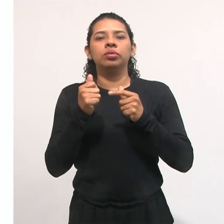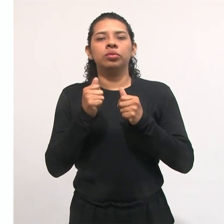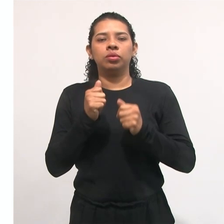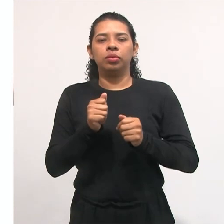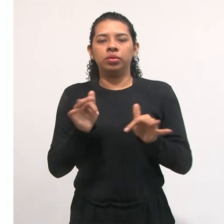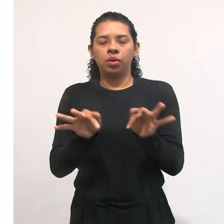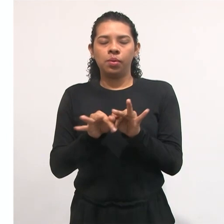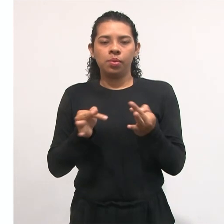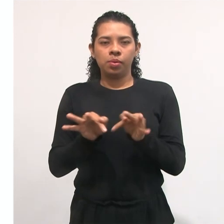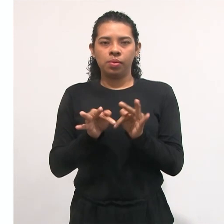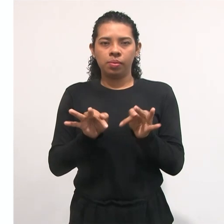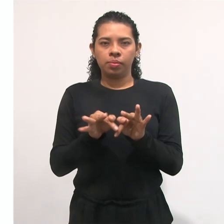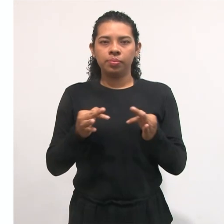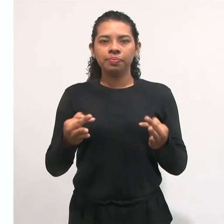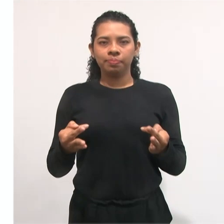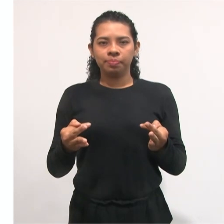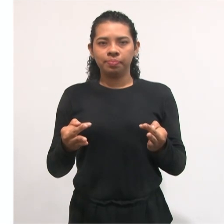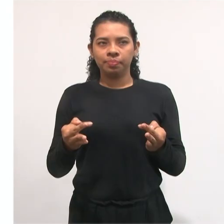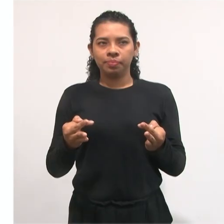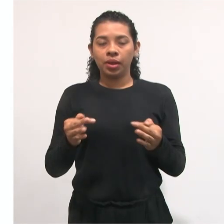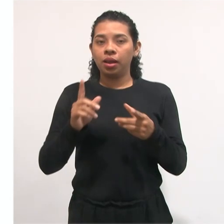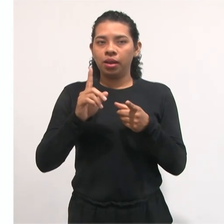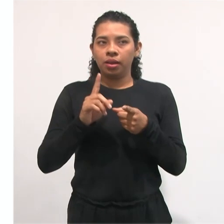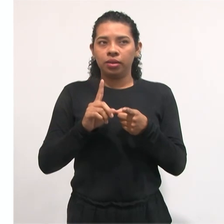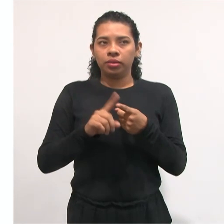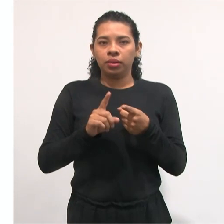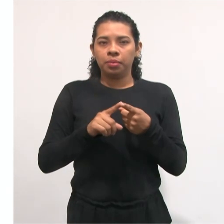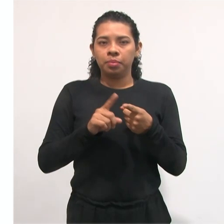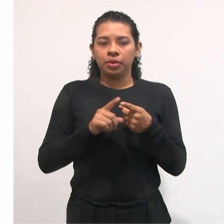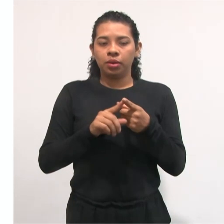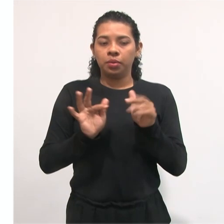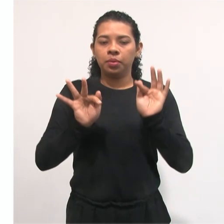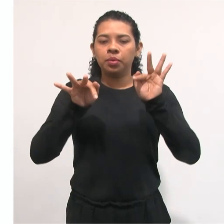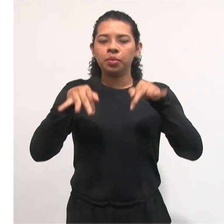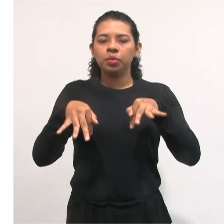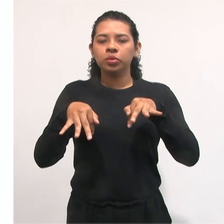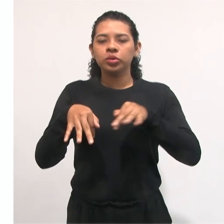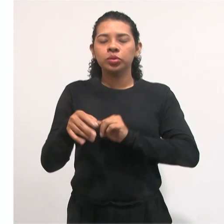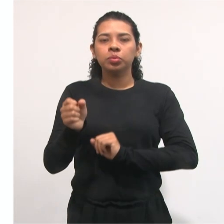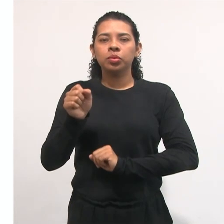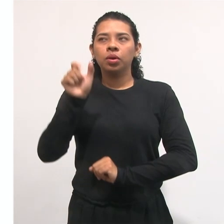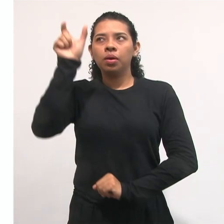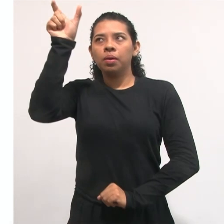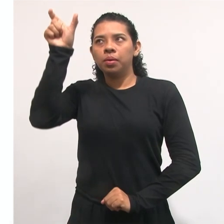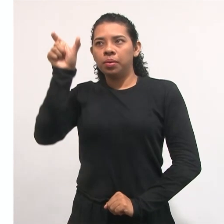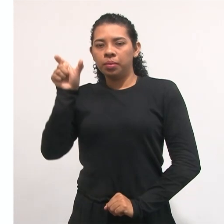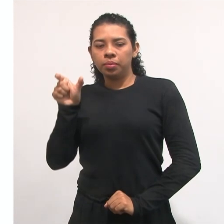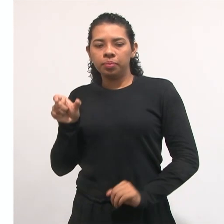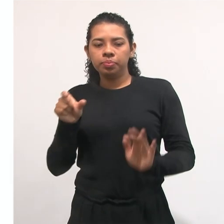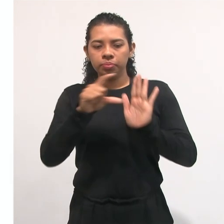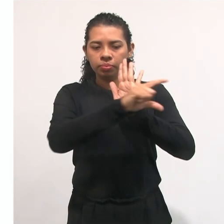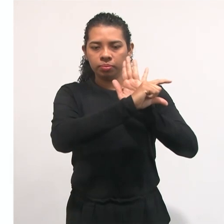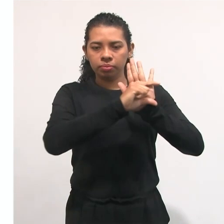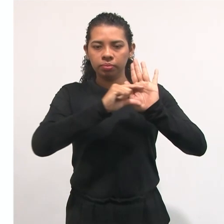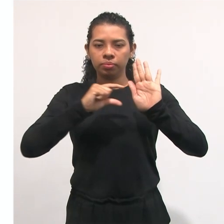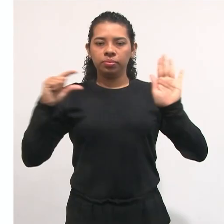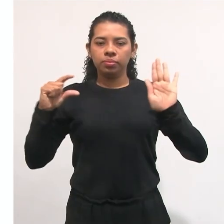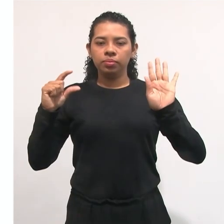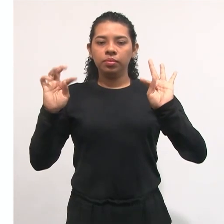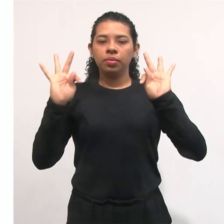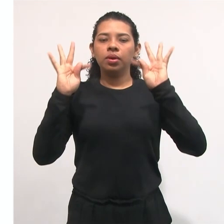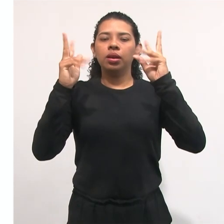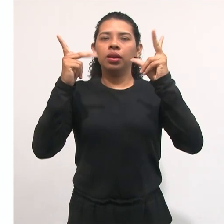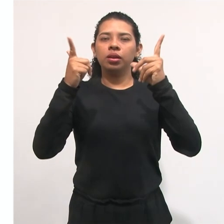frequência aqui, ela vai acumulando a frequência simples lá. Beleza? E aqui a última é